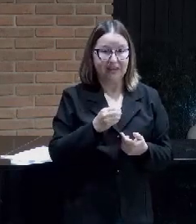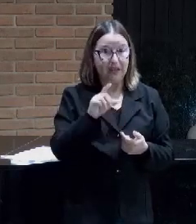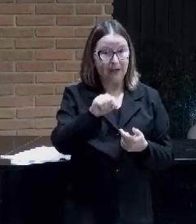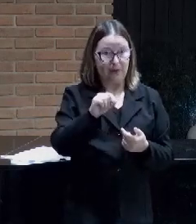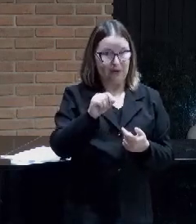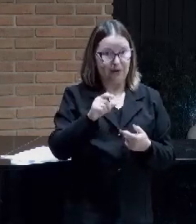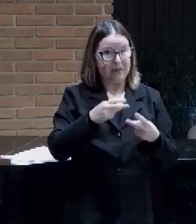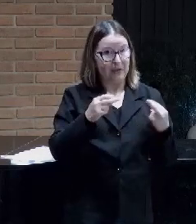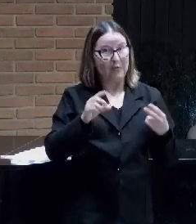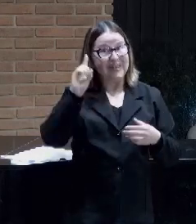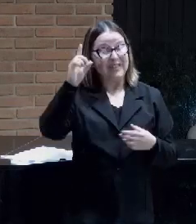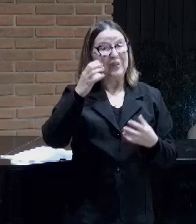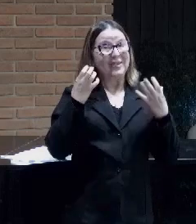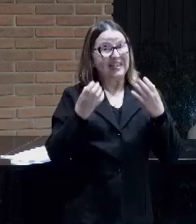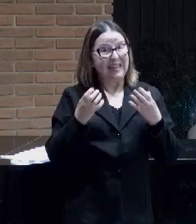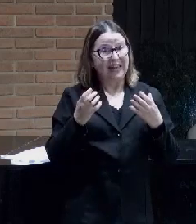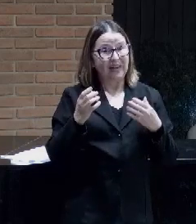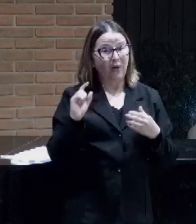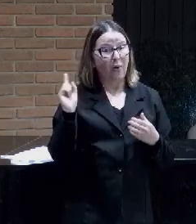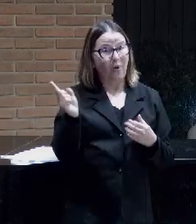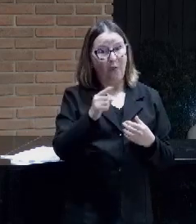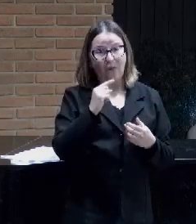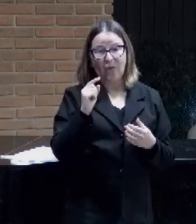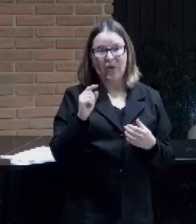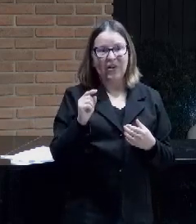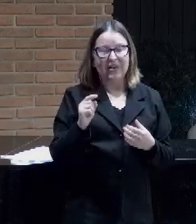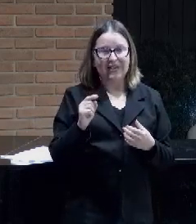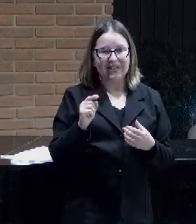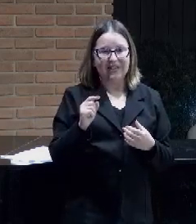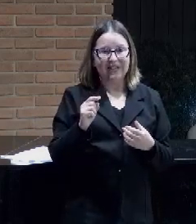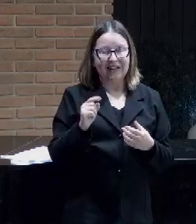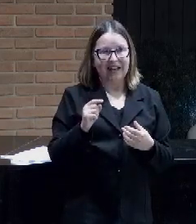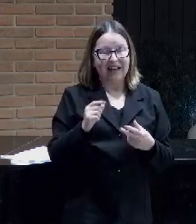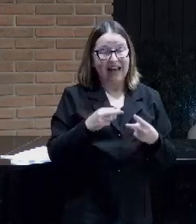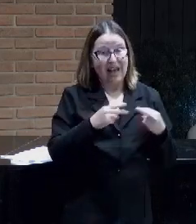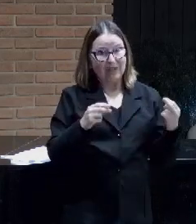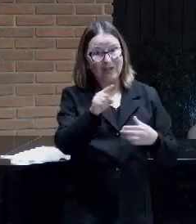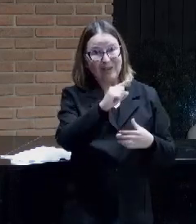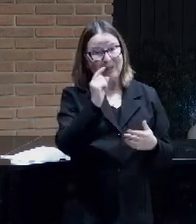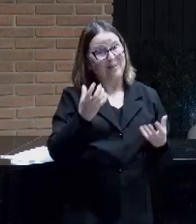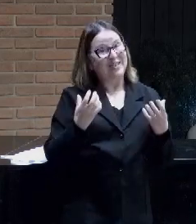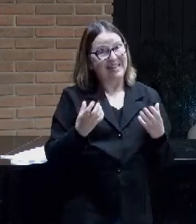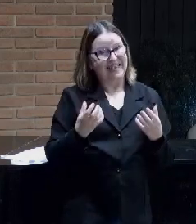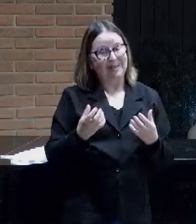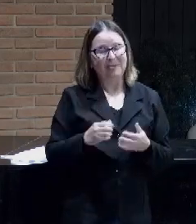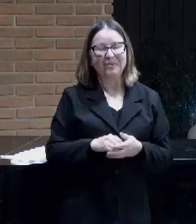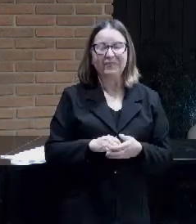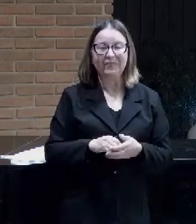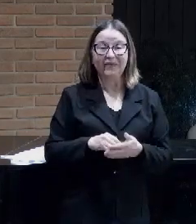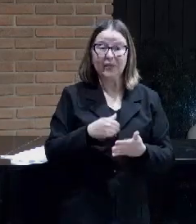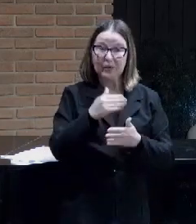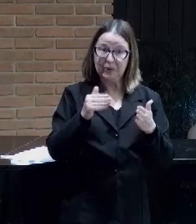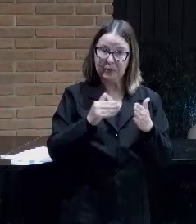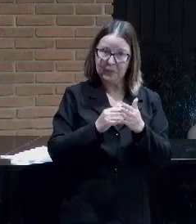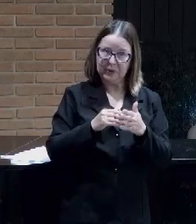que nós temos que ter em mente é que tudo aquilo que nós queremos ou nós decidimos tem